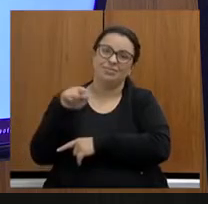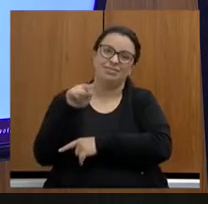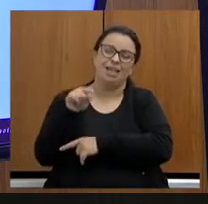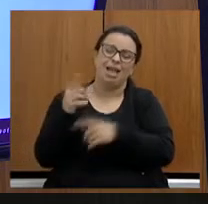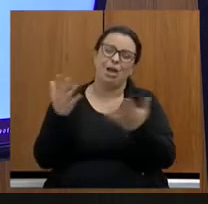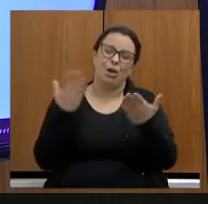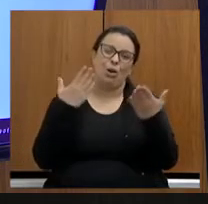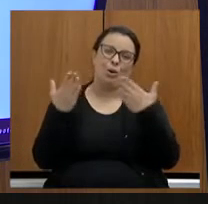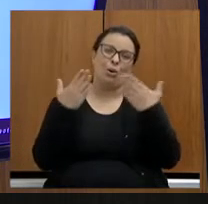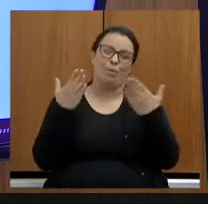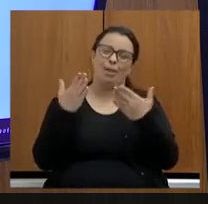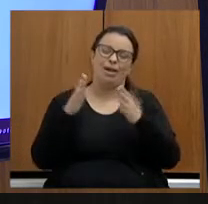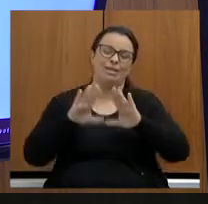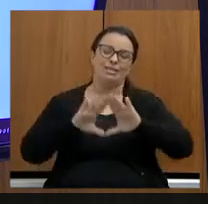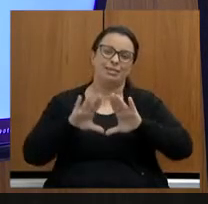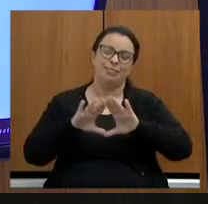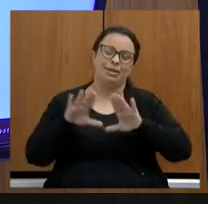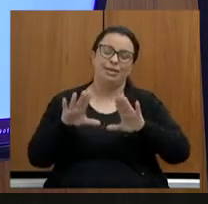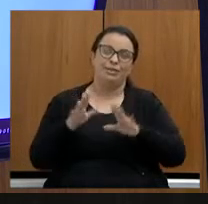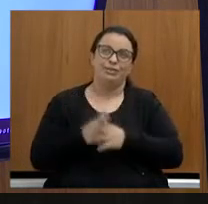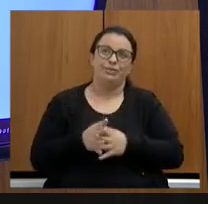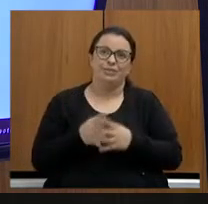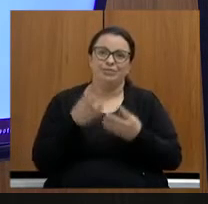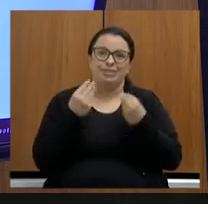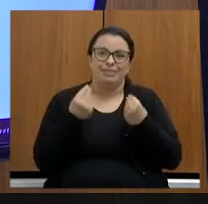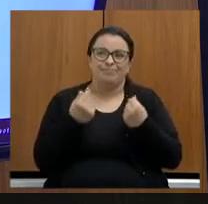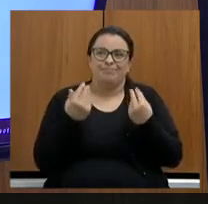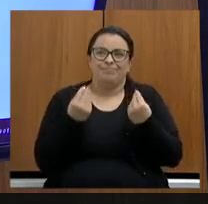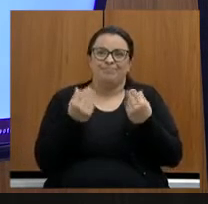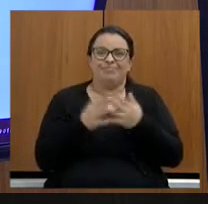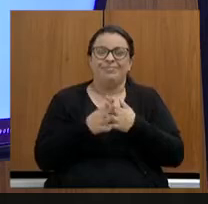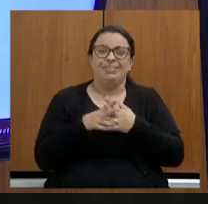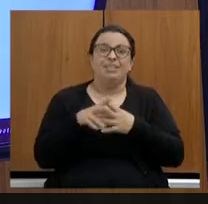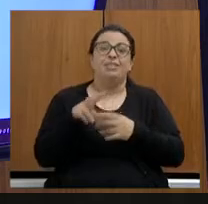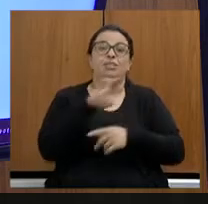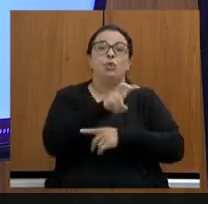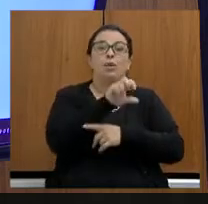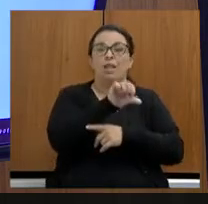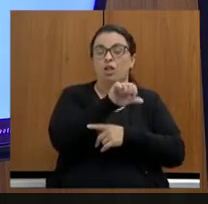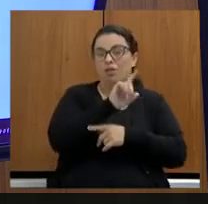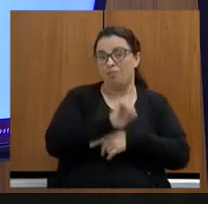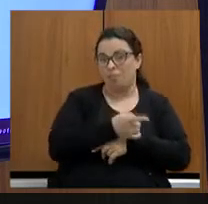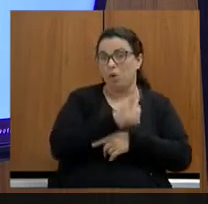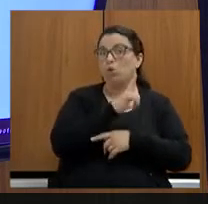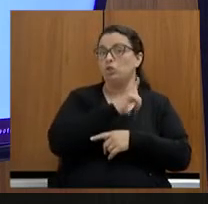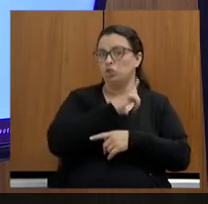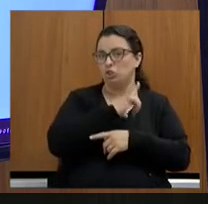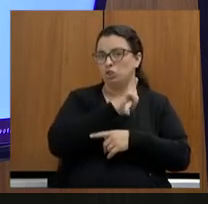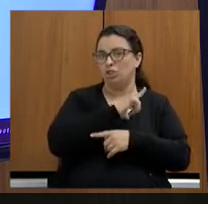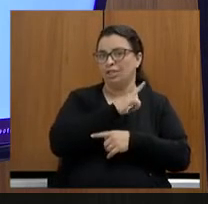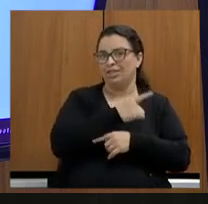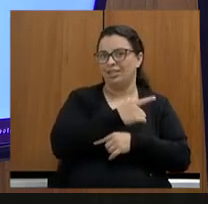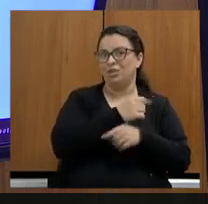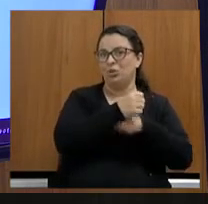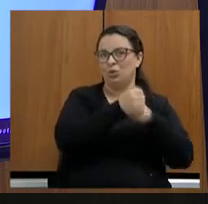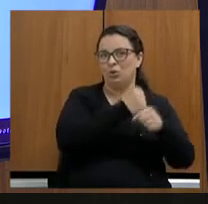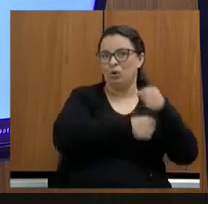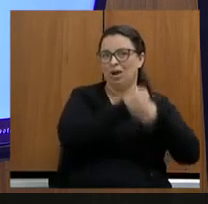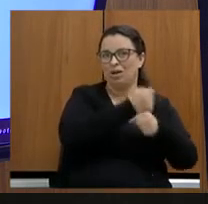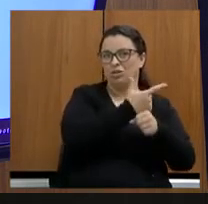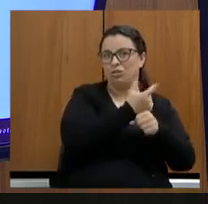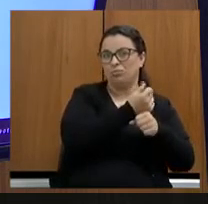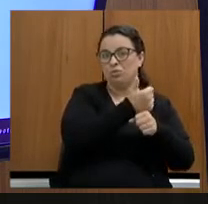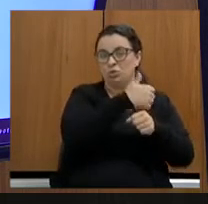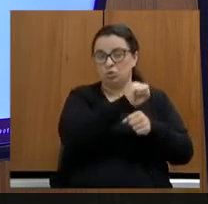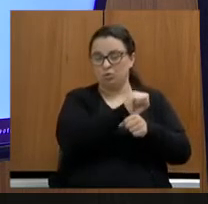tentador né é de 59 mil crianças que tinham acesso à educação em tempo integral em 2018